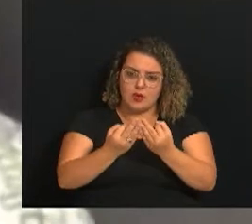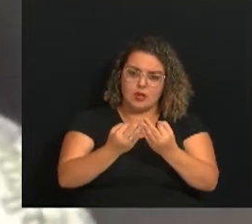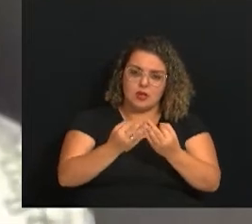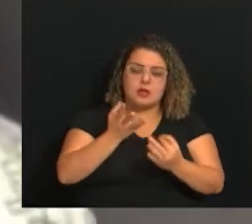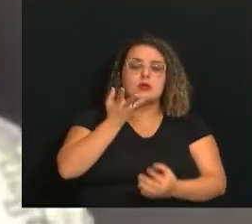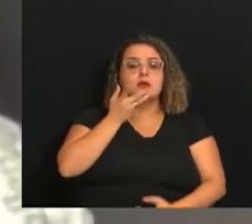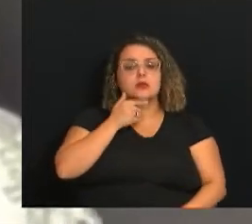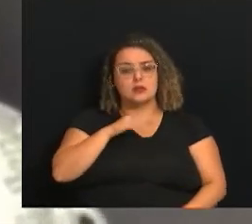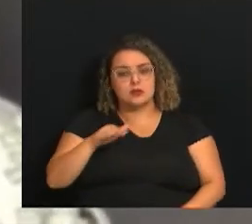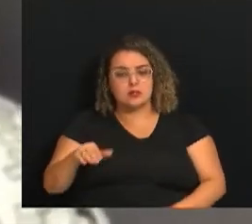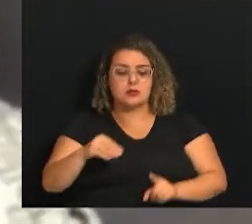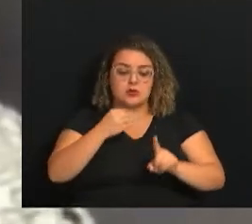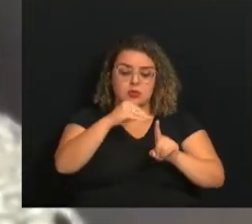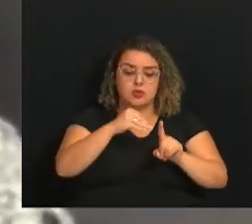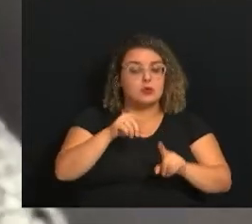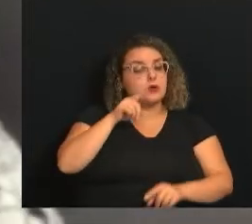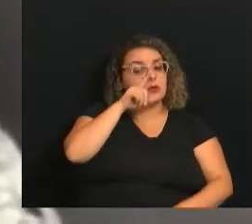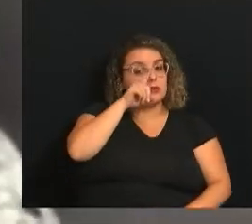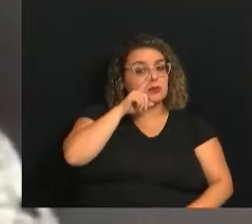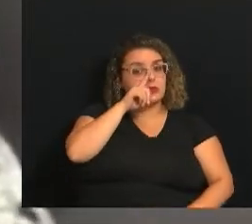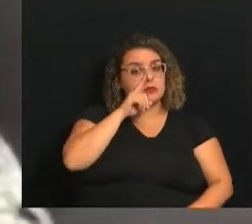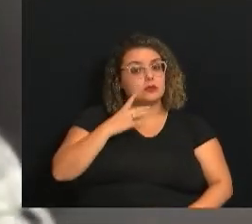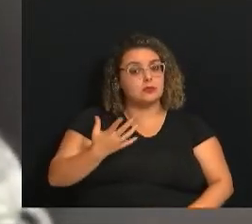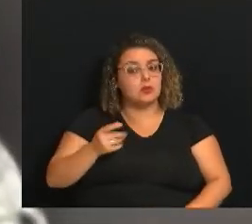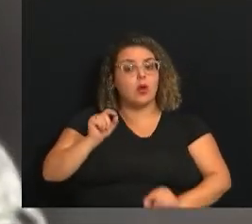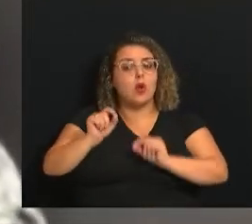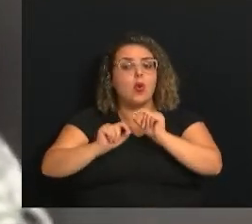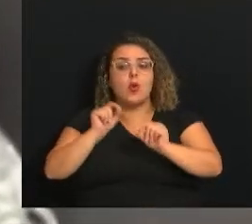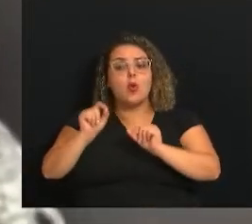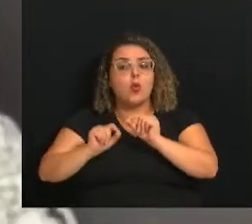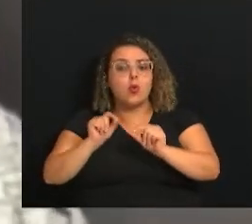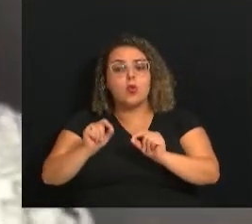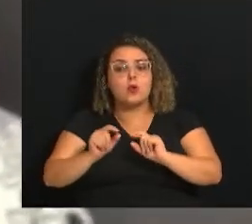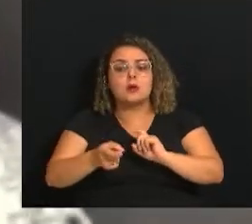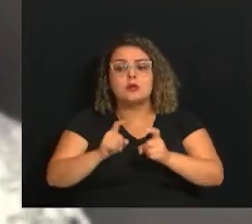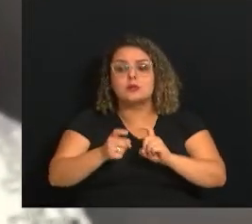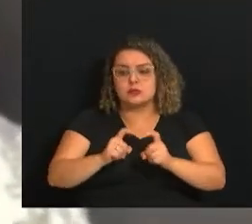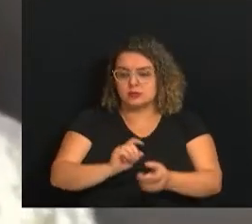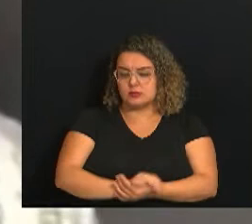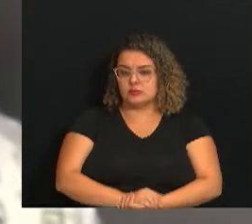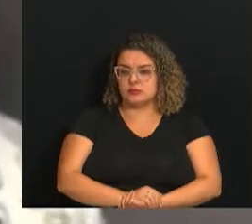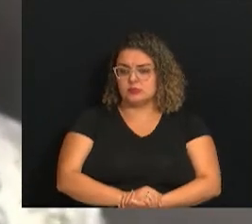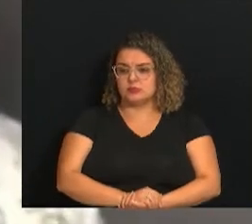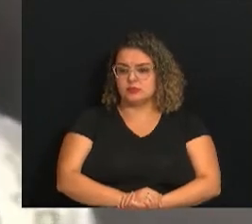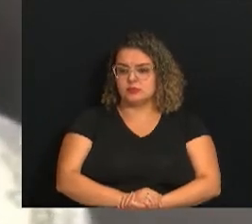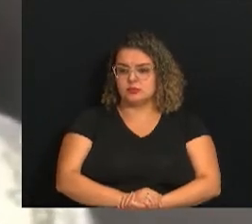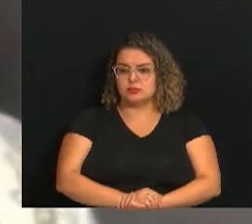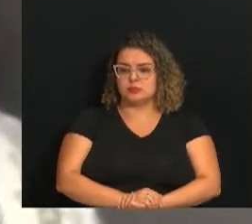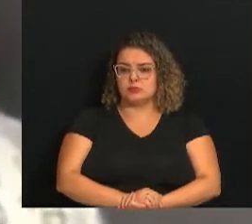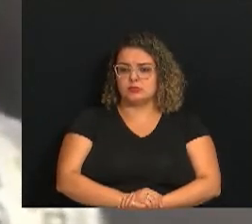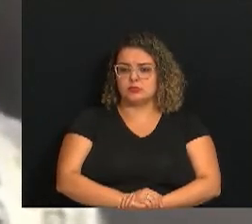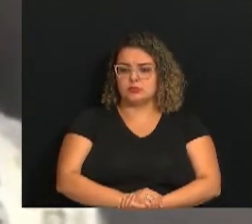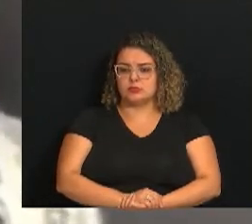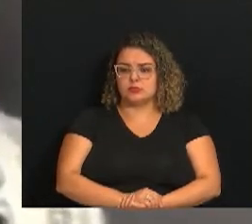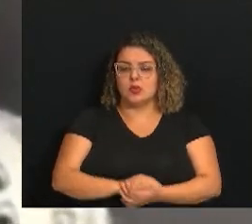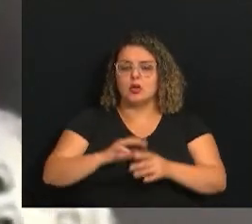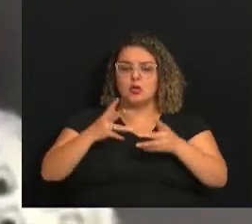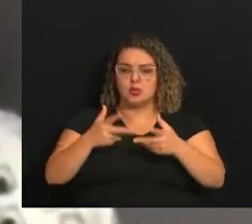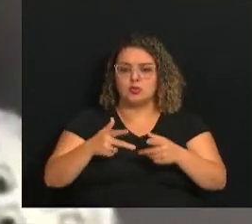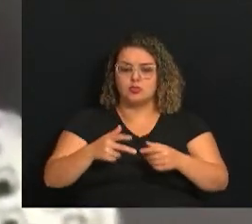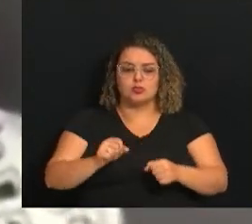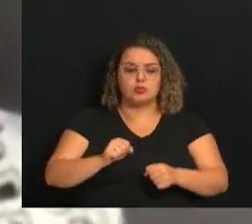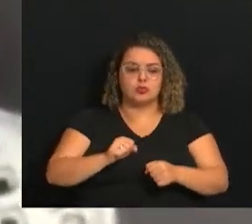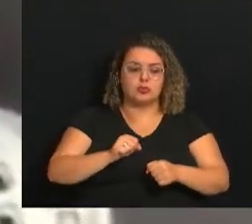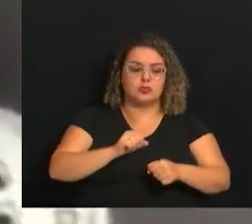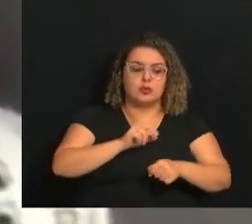e risco. O que são essas reuniões? Toda a rede de proteção, a